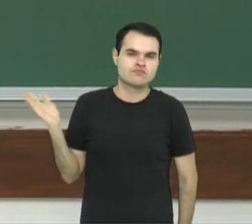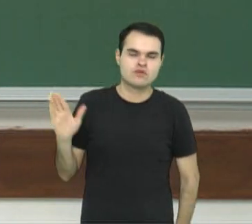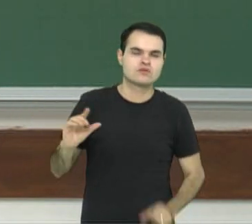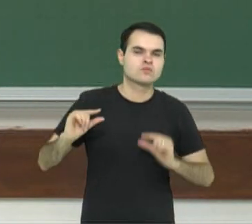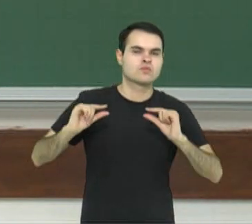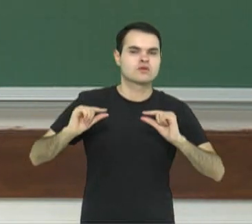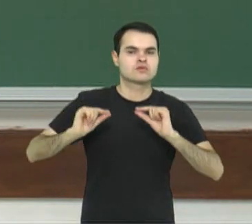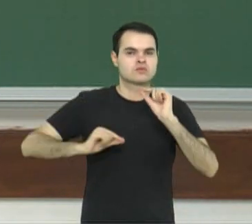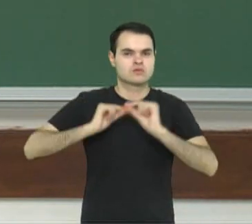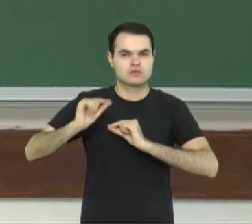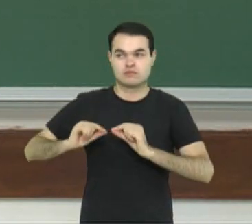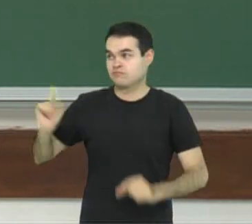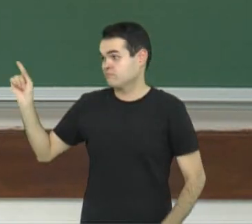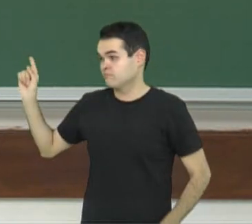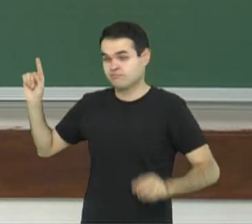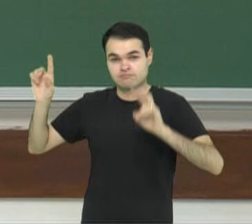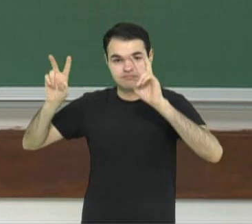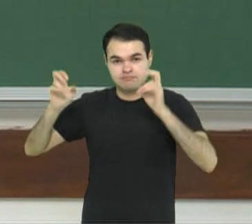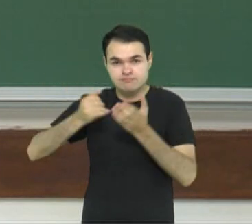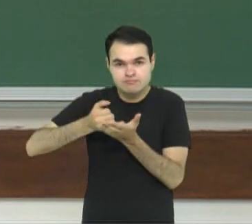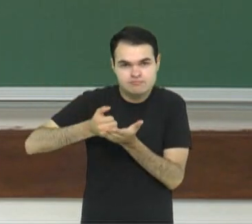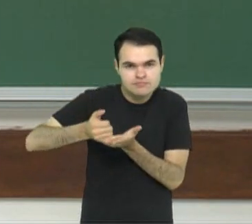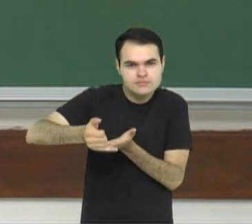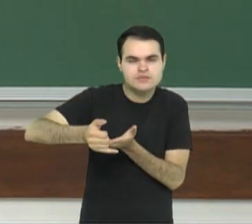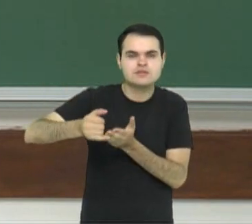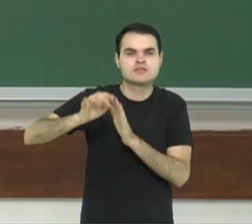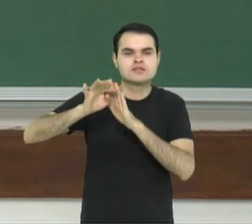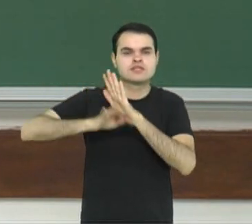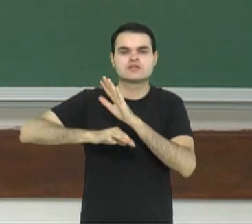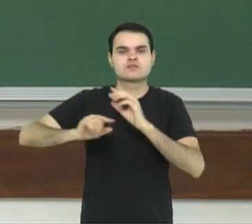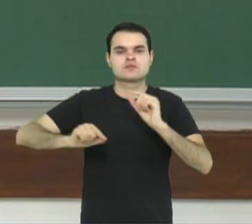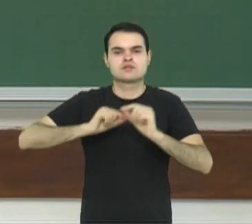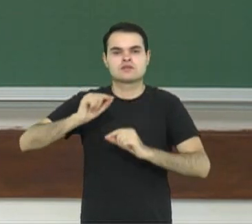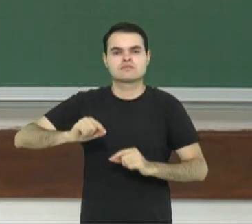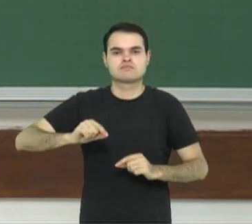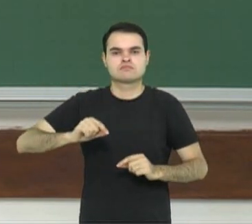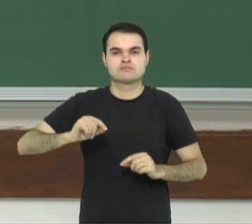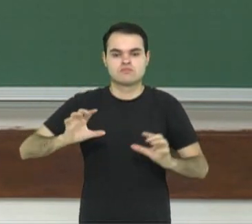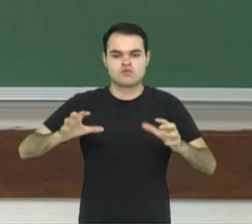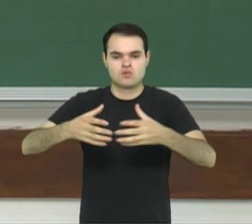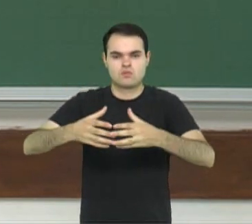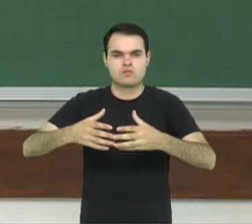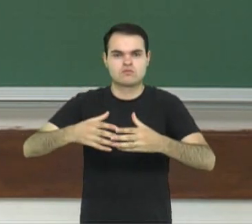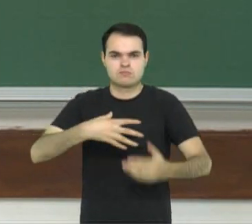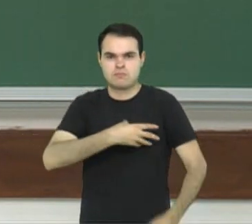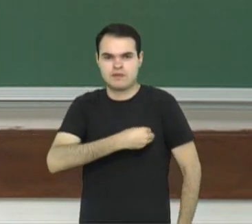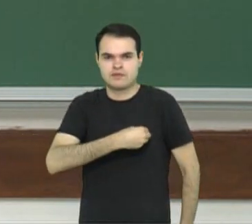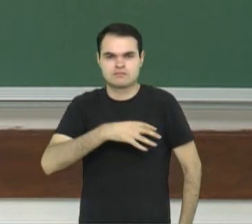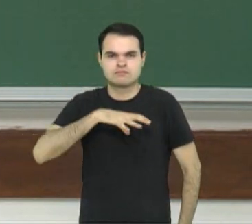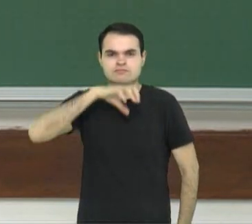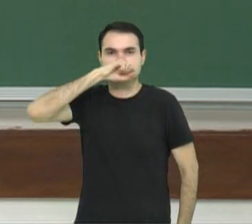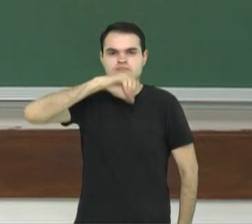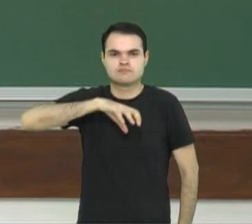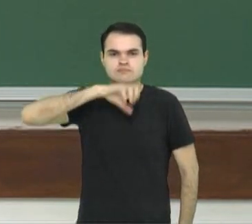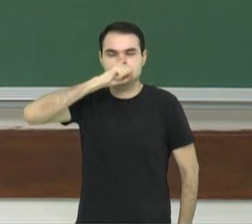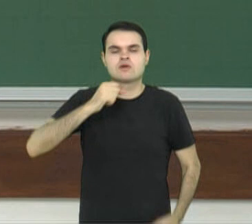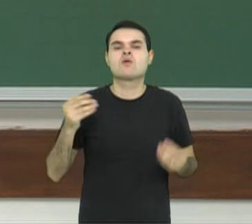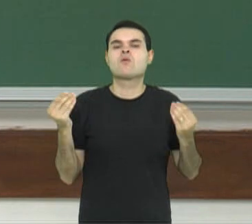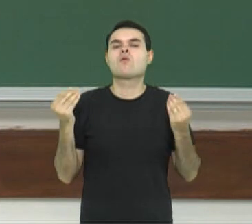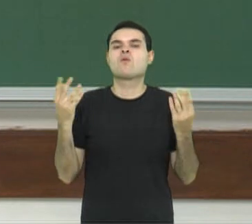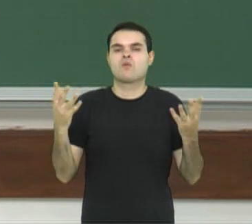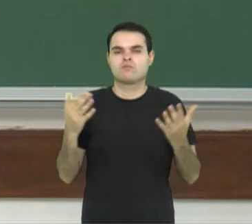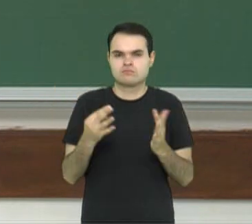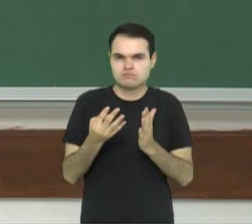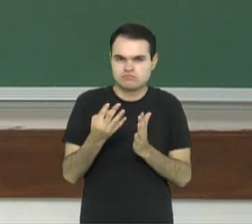pouquinho, como está dizendo aqui a nossa introduçãozinha, nosso texto introdutório, respiração dos mamíferos. Vamos lá? Vamos para o nosso primeiro texto para a